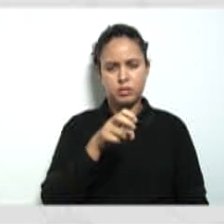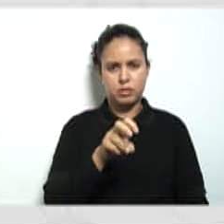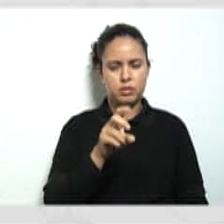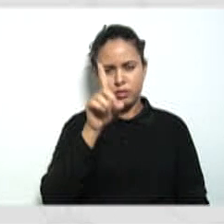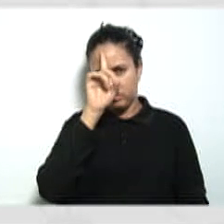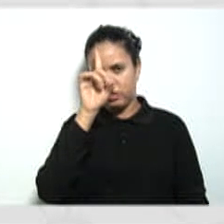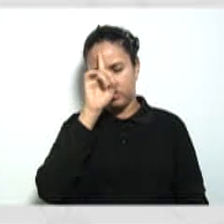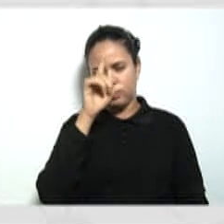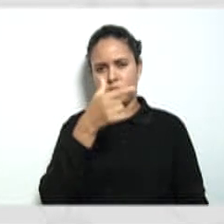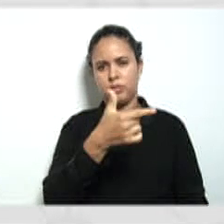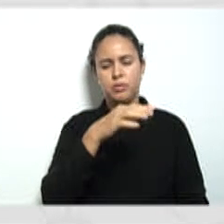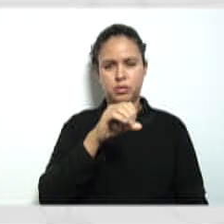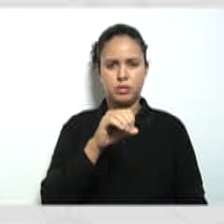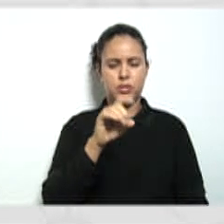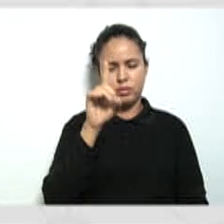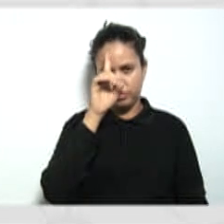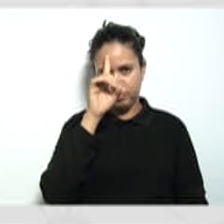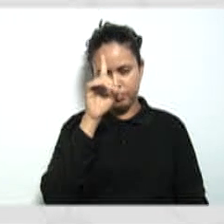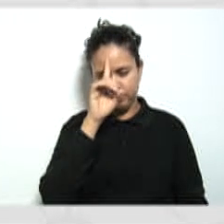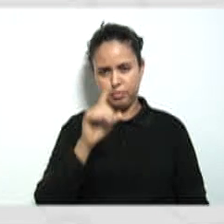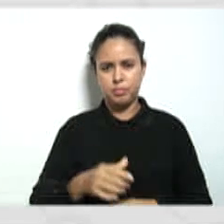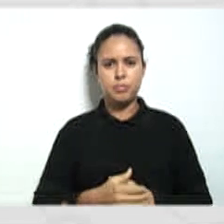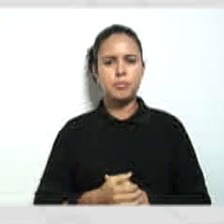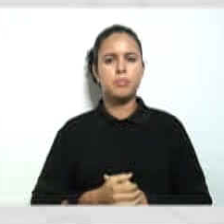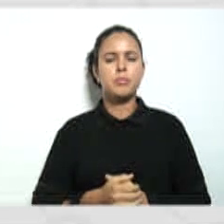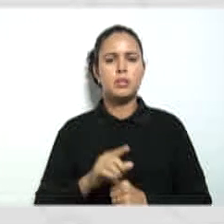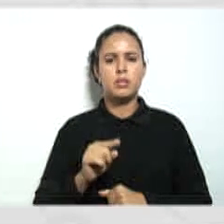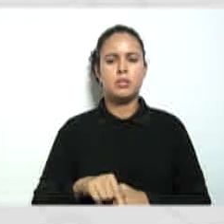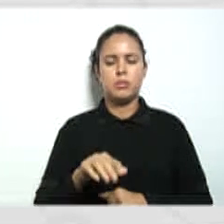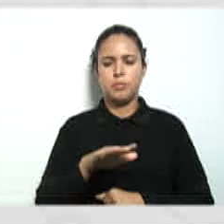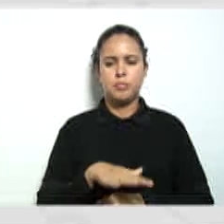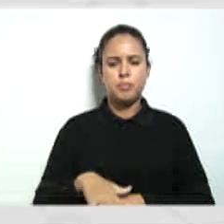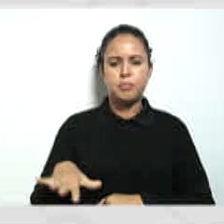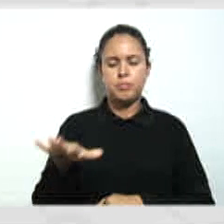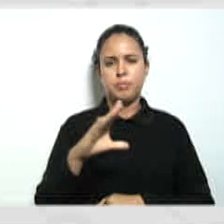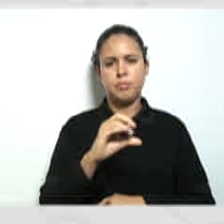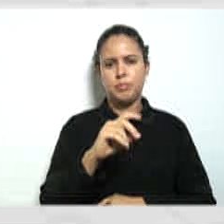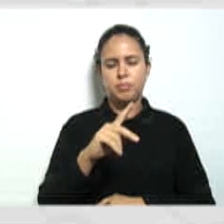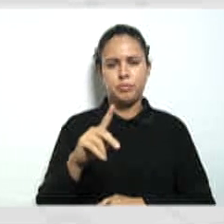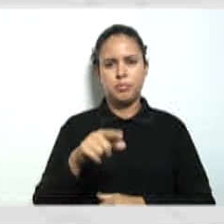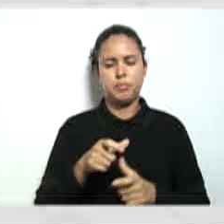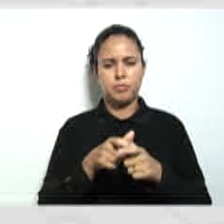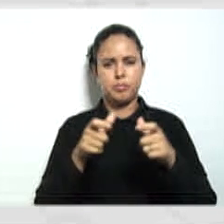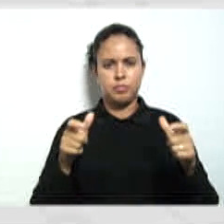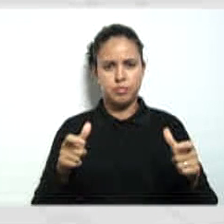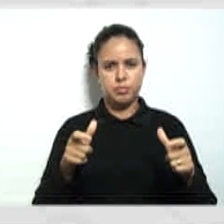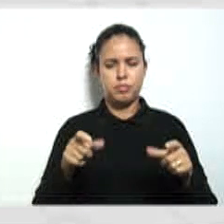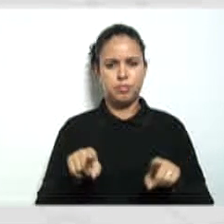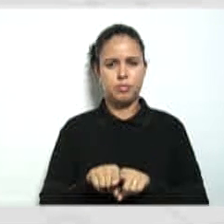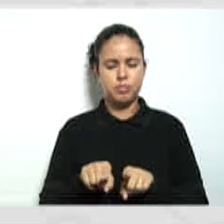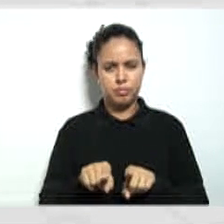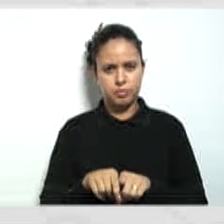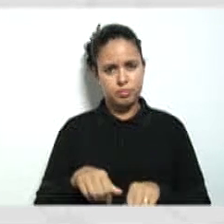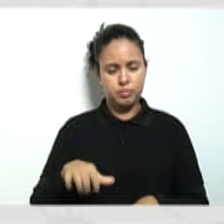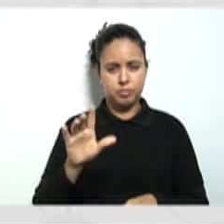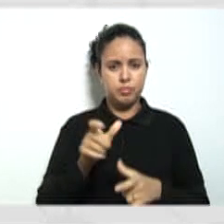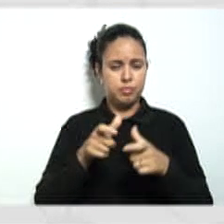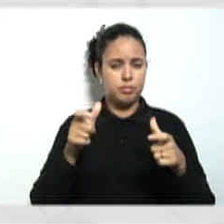estão prestando vários serviços ao mesmo tempo. É um segmento cooperativista extremamente abrangente e um dos que mais crescem no